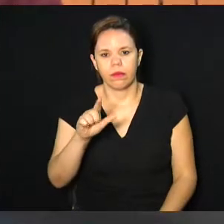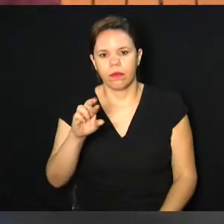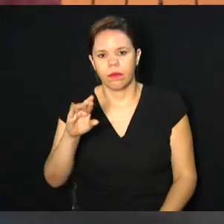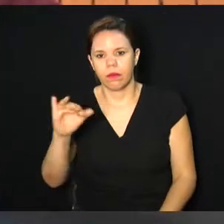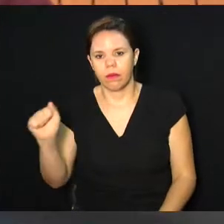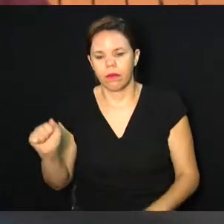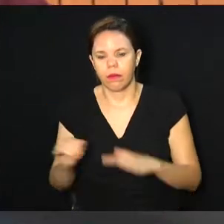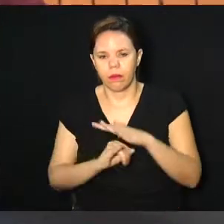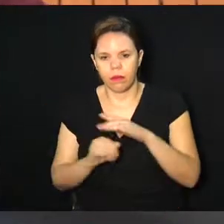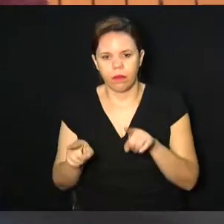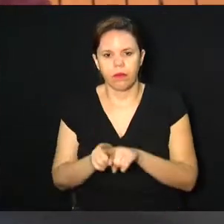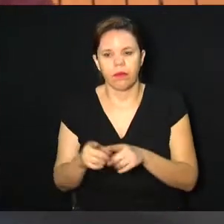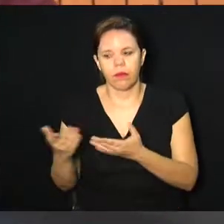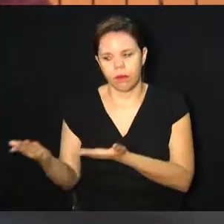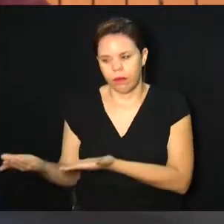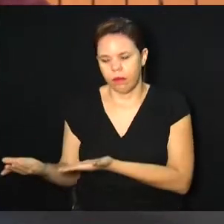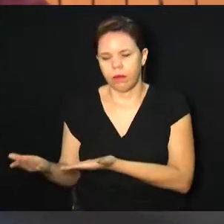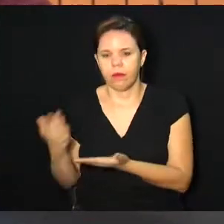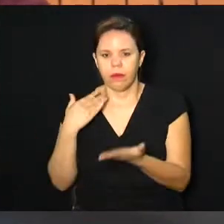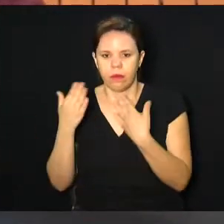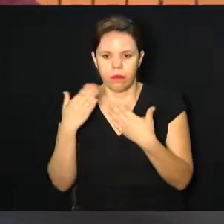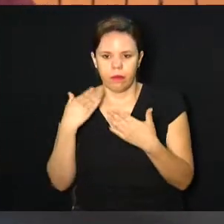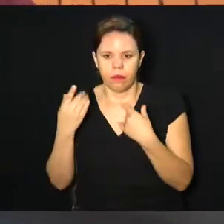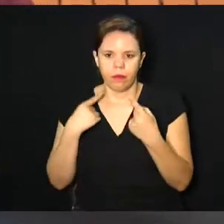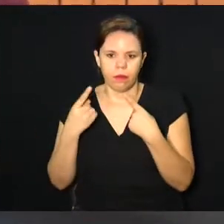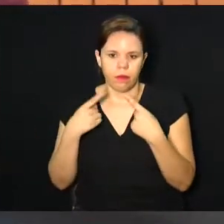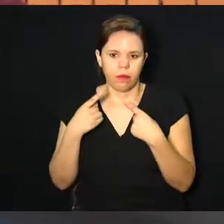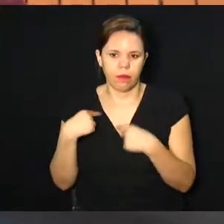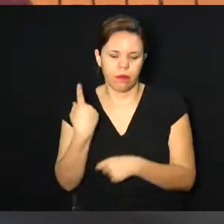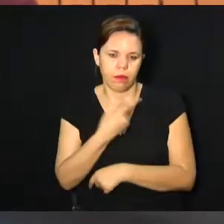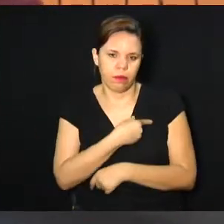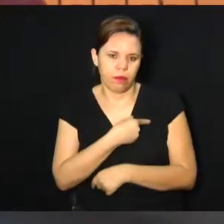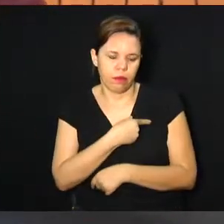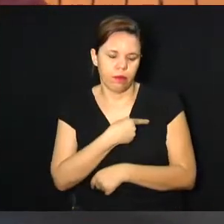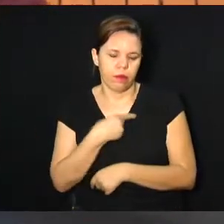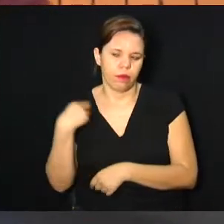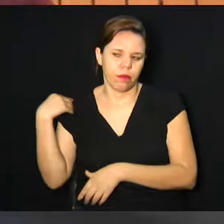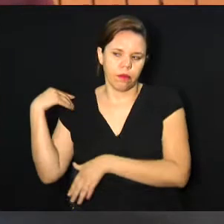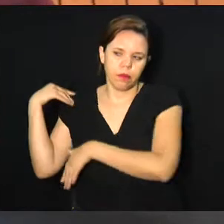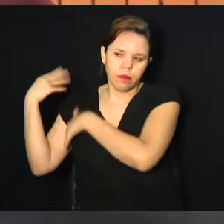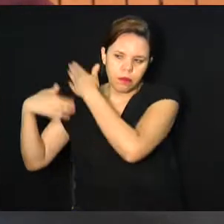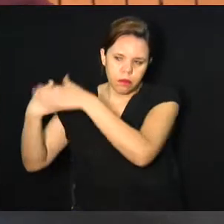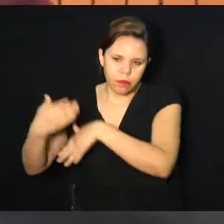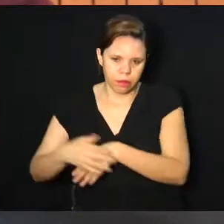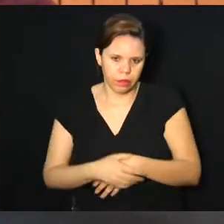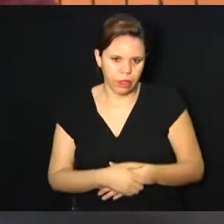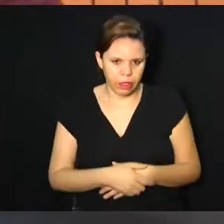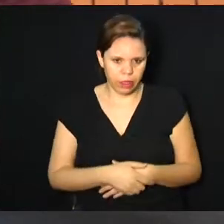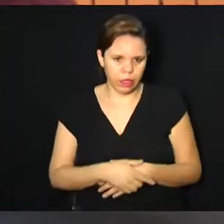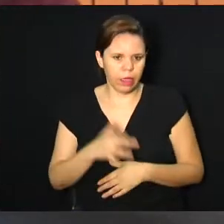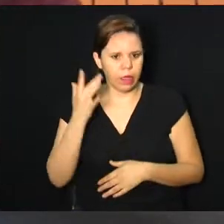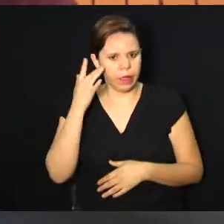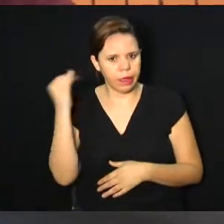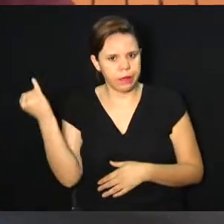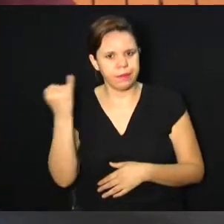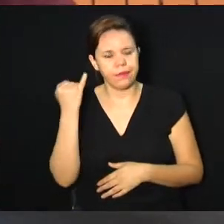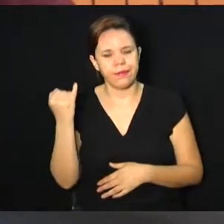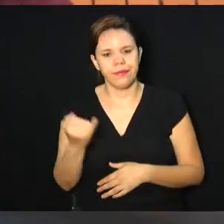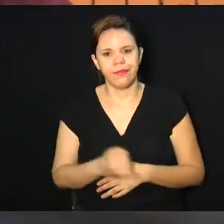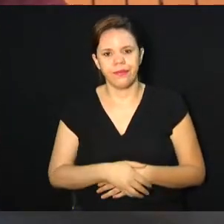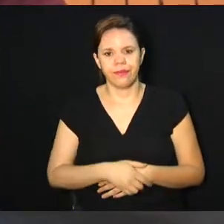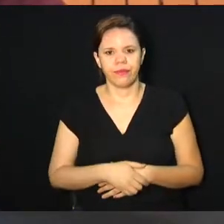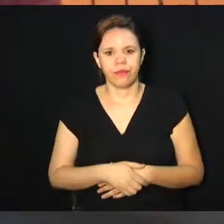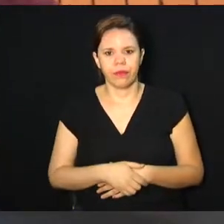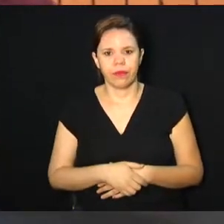também está conversando, dialogando com a gente também há bastante tempo. Acho que é importante fazer